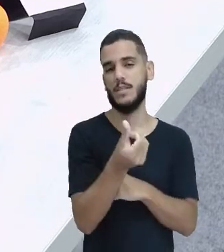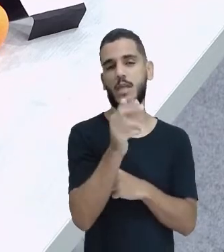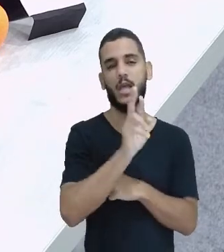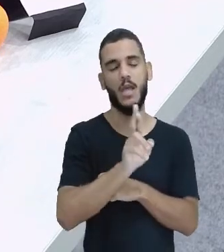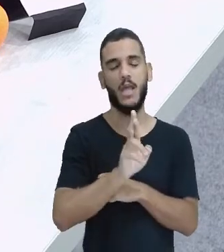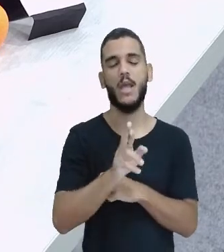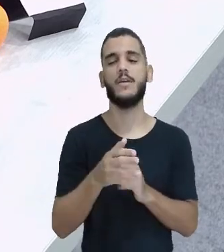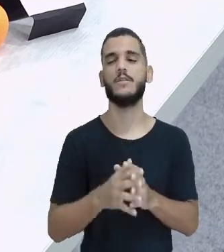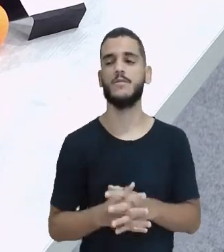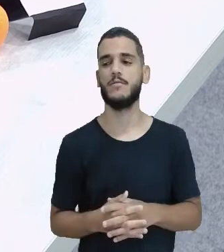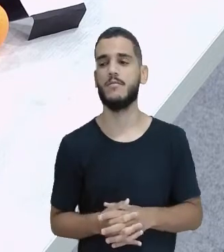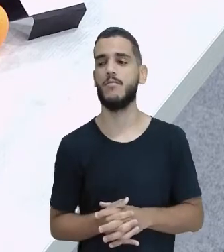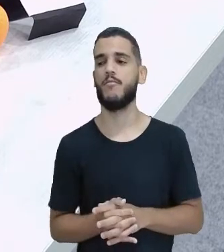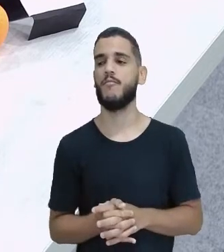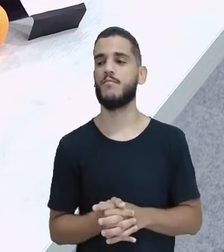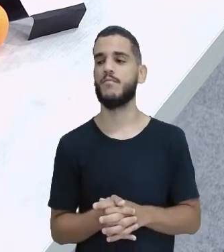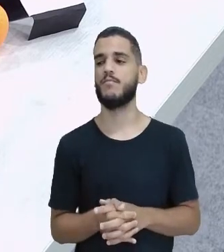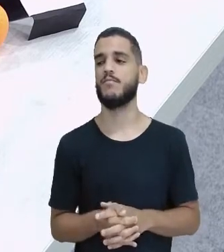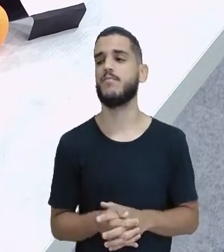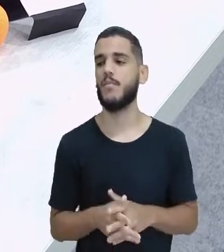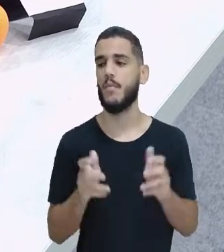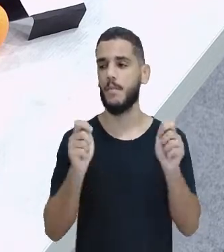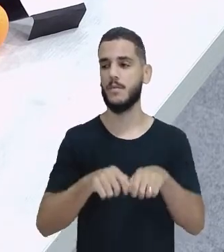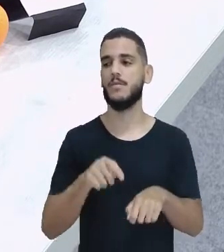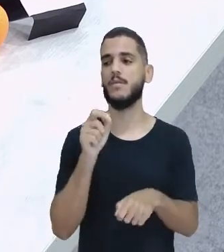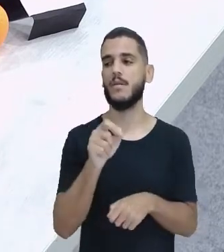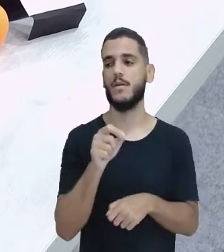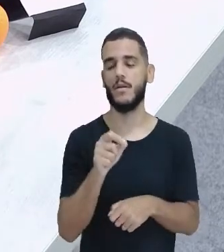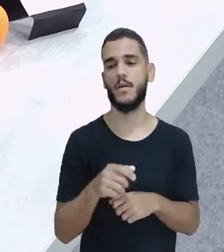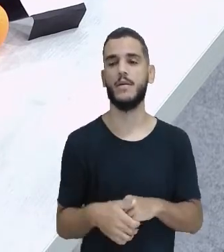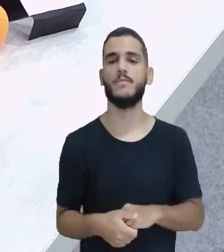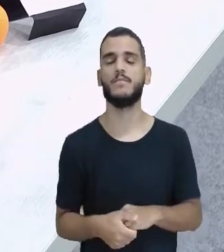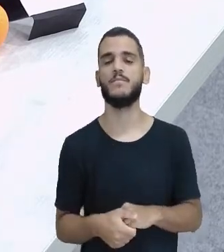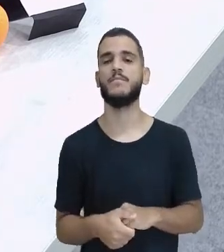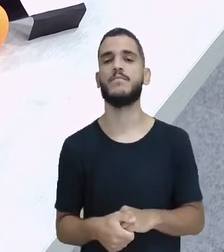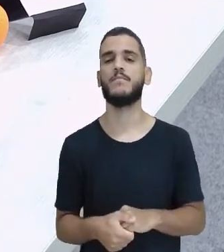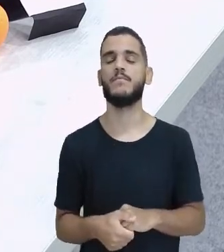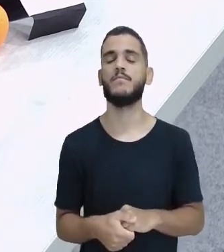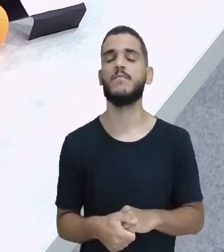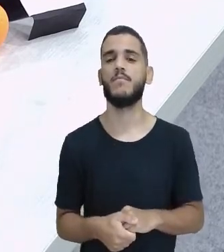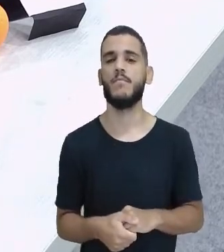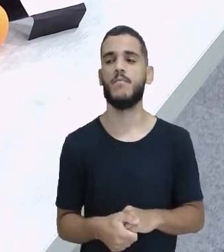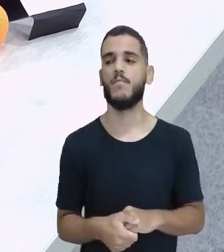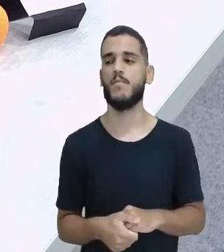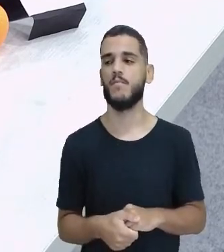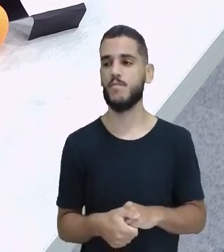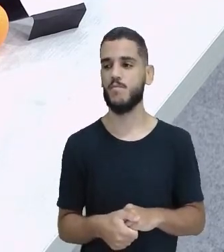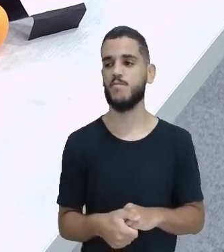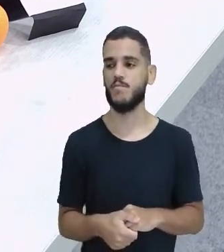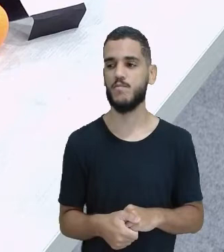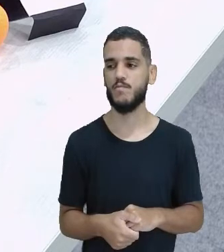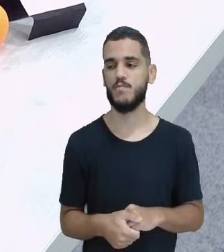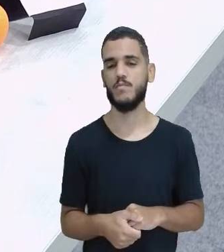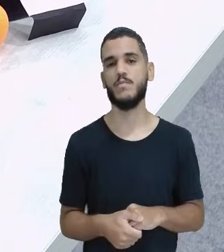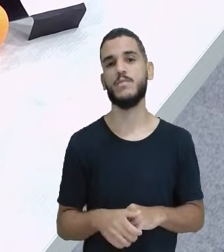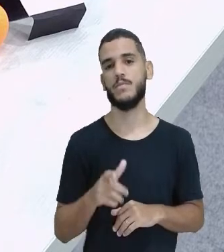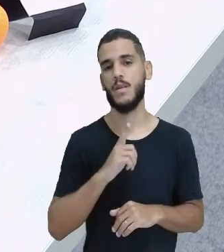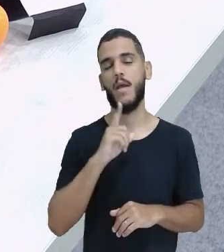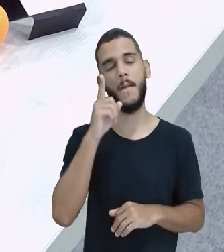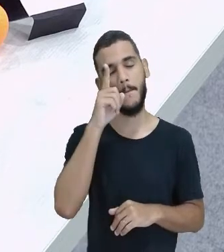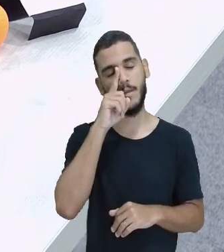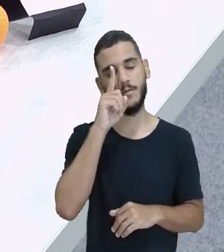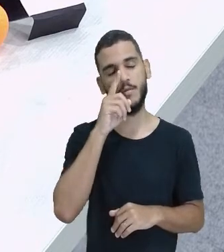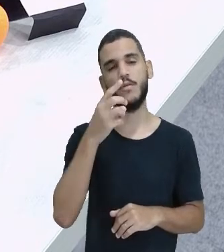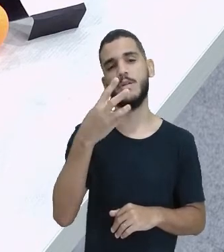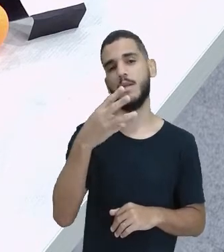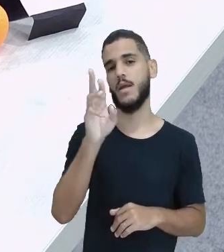sobram R$ 4,00. E eu posso levar mais o quê de R$ 4,00? Tem aqui, ó, esse outro biscoitinho